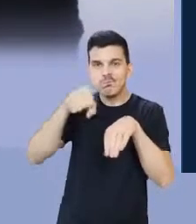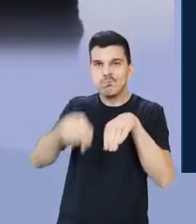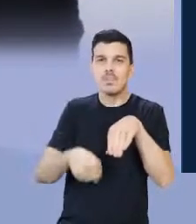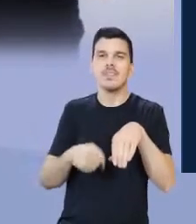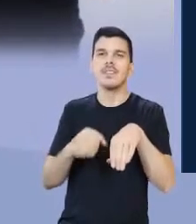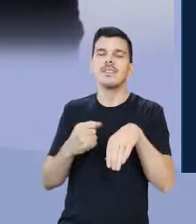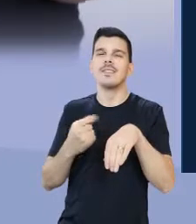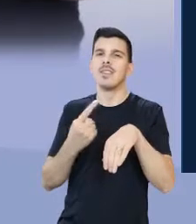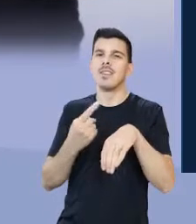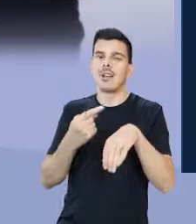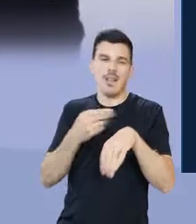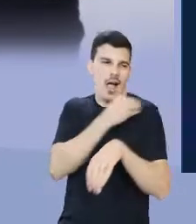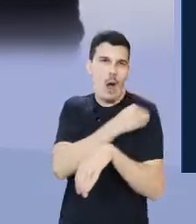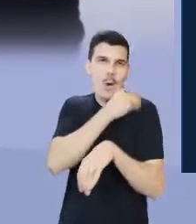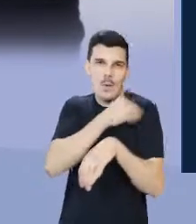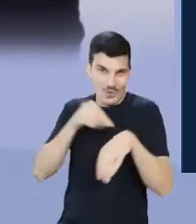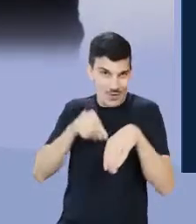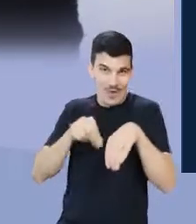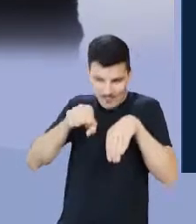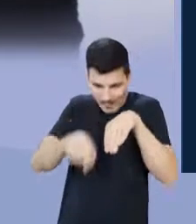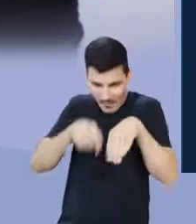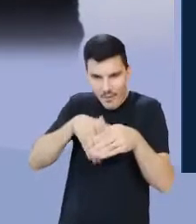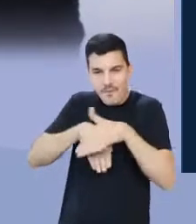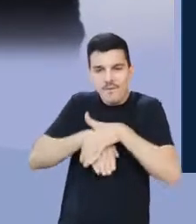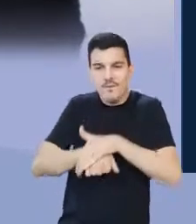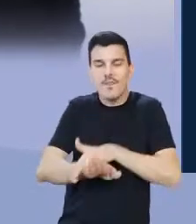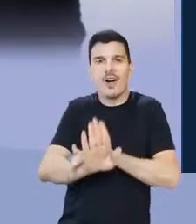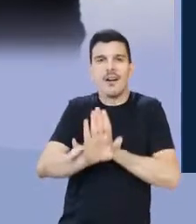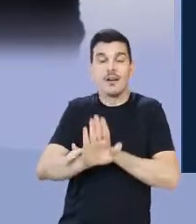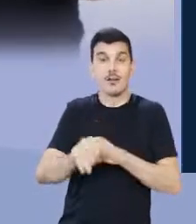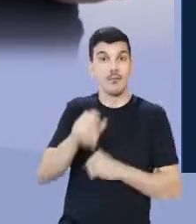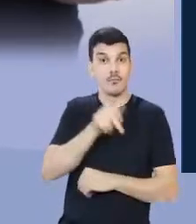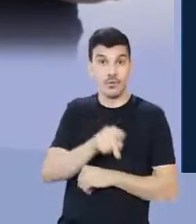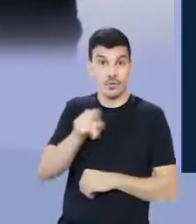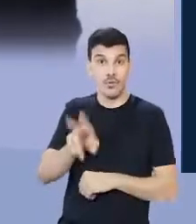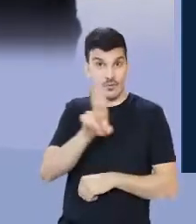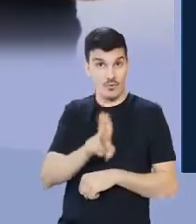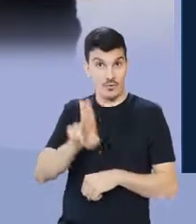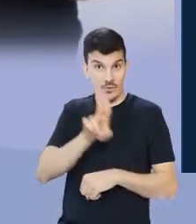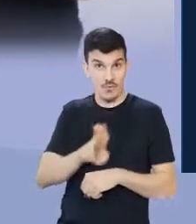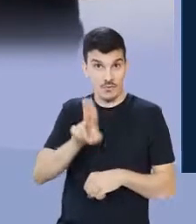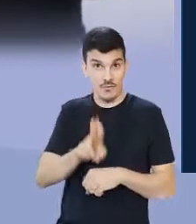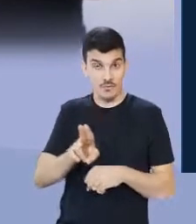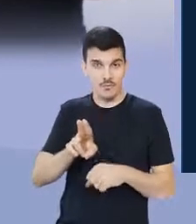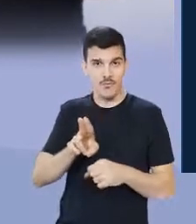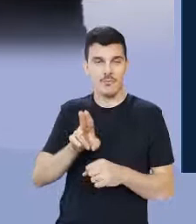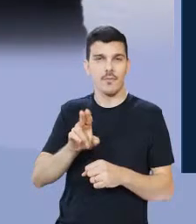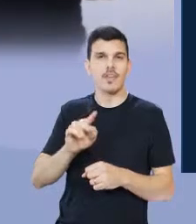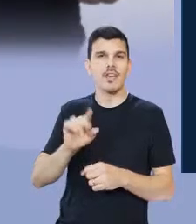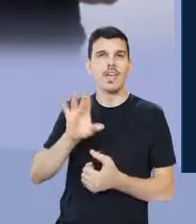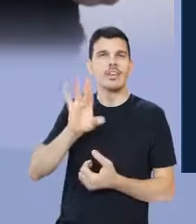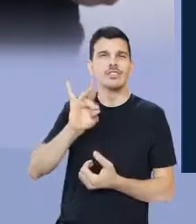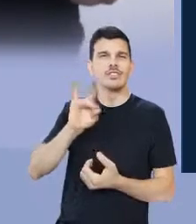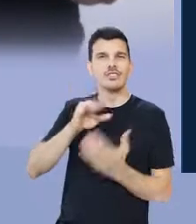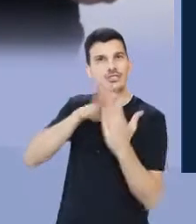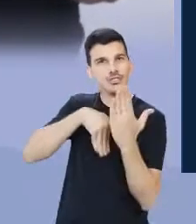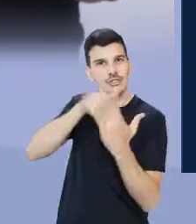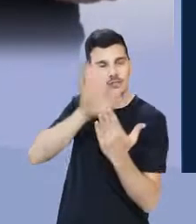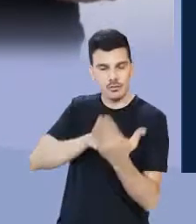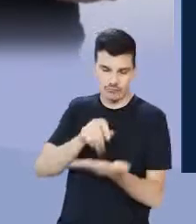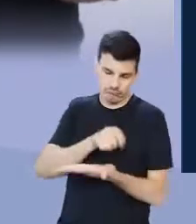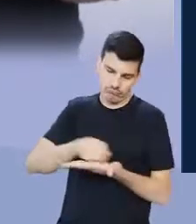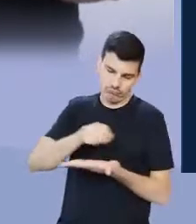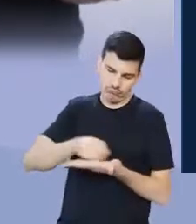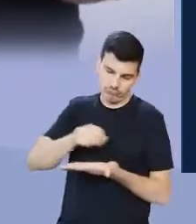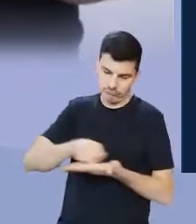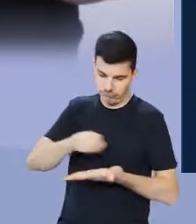chamado mimeógrafo. As pessoas usavam, os professores usavam um carbono